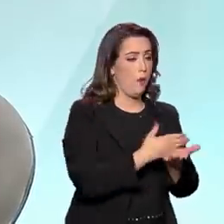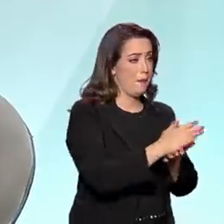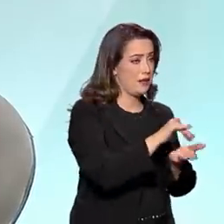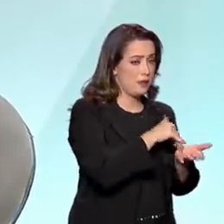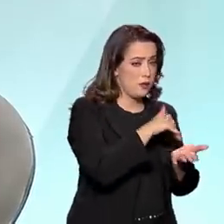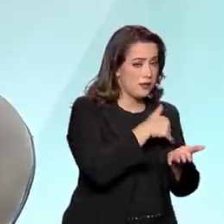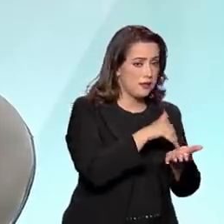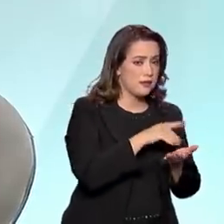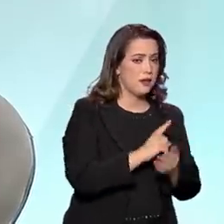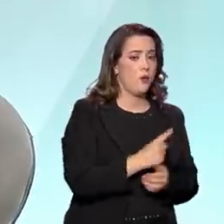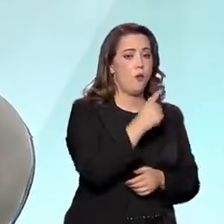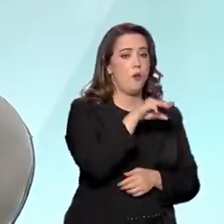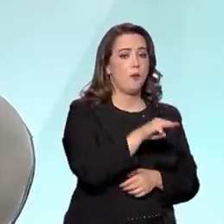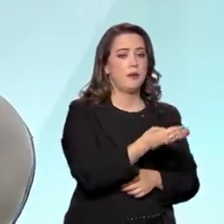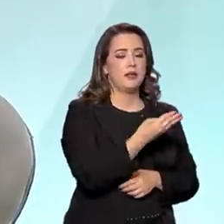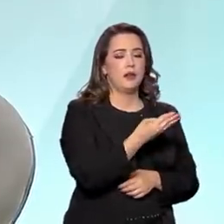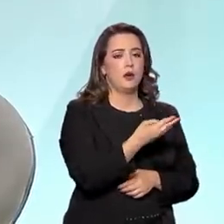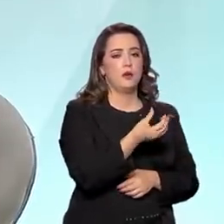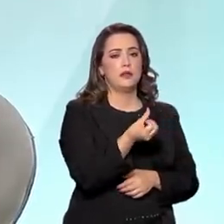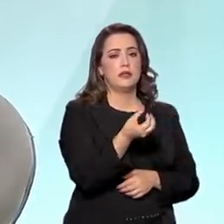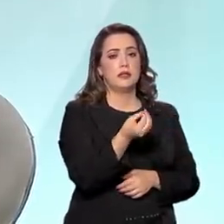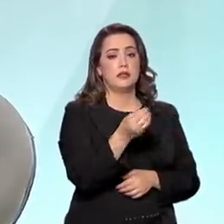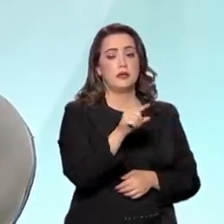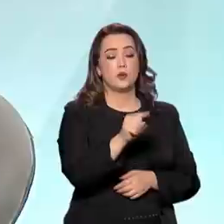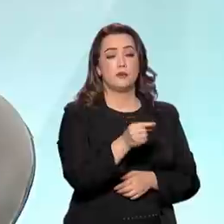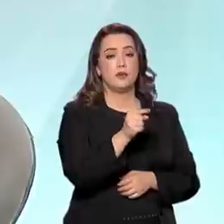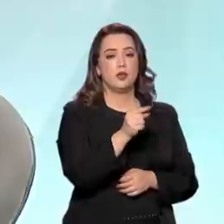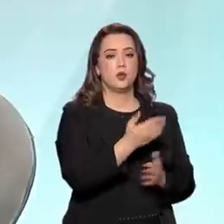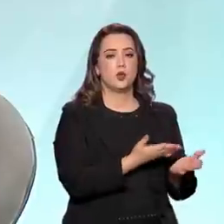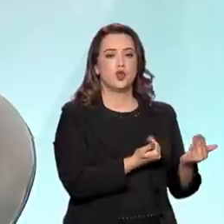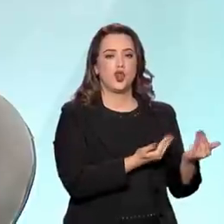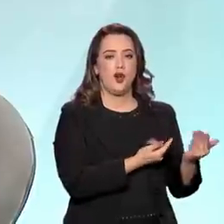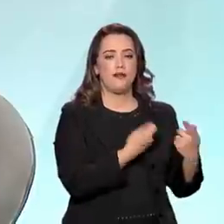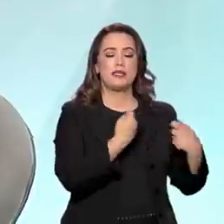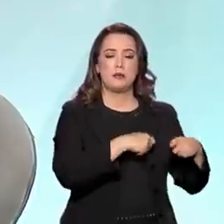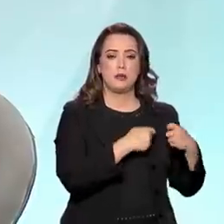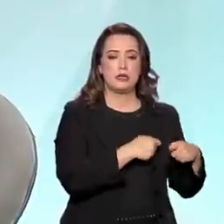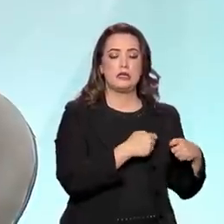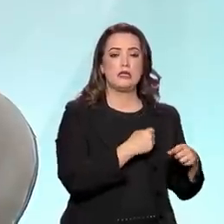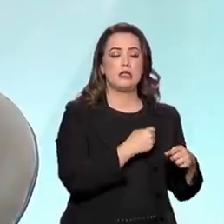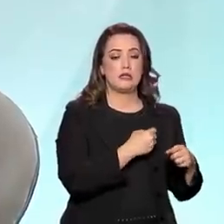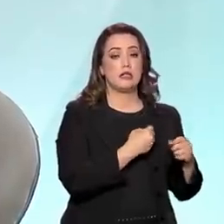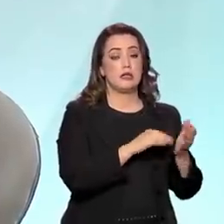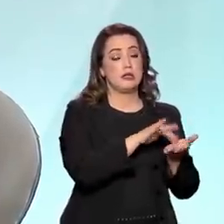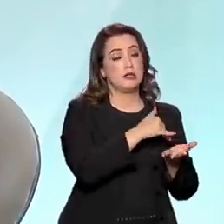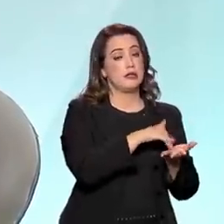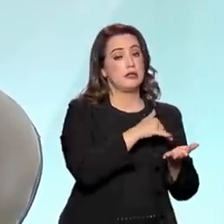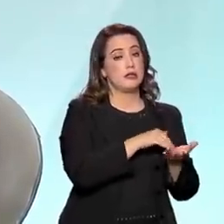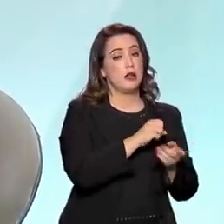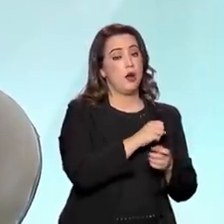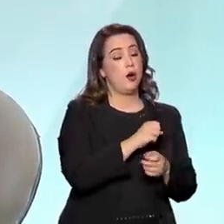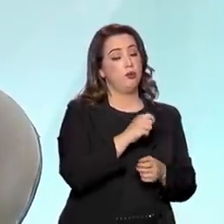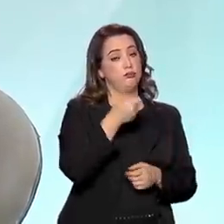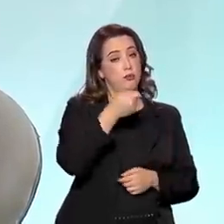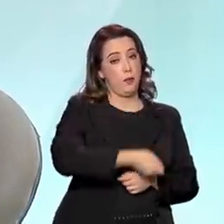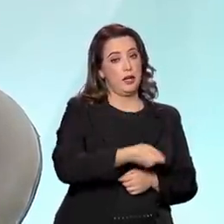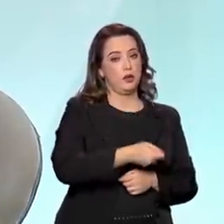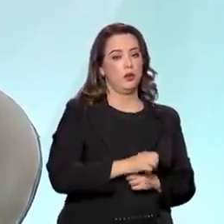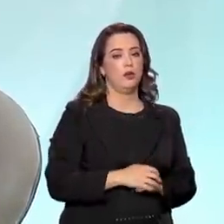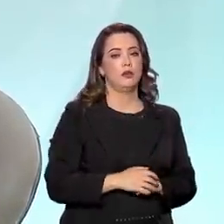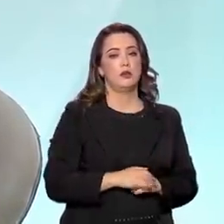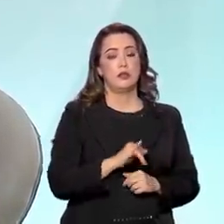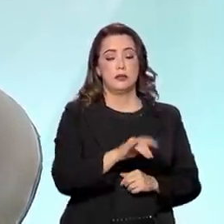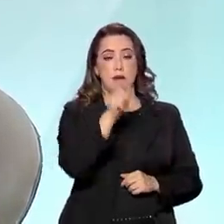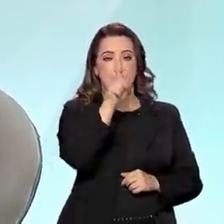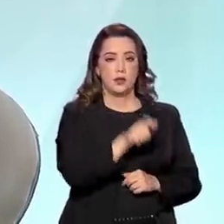gostamos aí em torno de um milhão e 600 mil jovens que se alistam tem obrigação de ser estar é minha primeira mensagem é